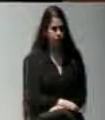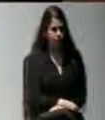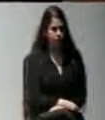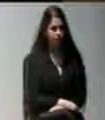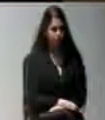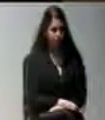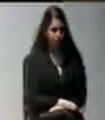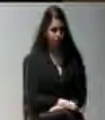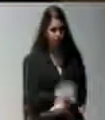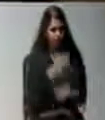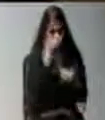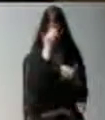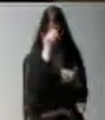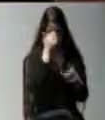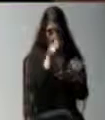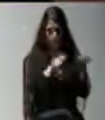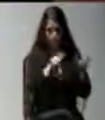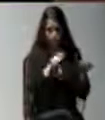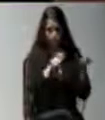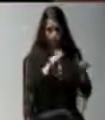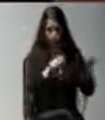Muito, muito, muito obrigada.